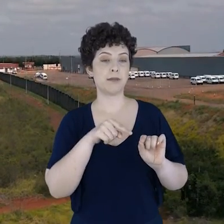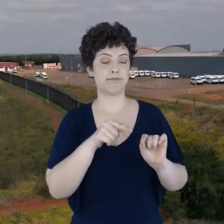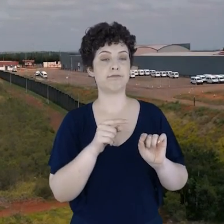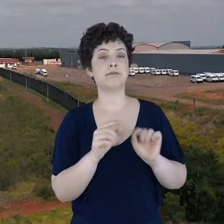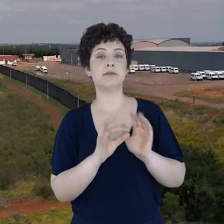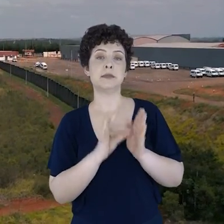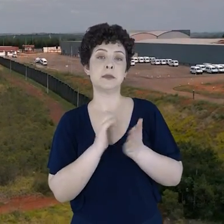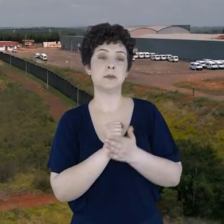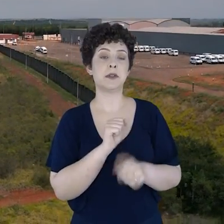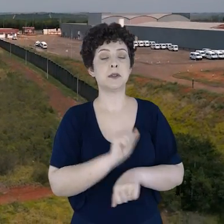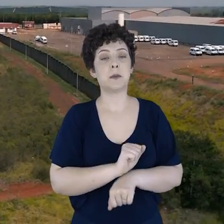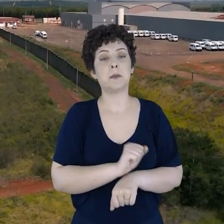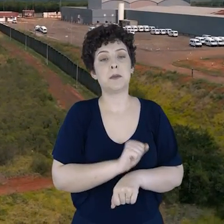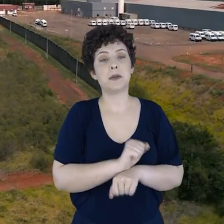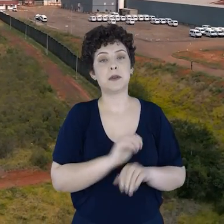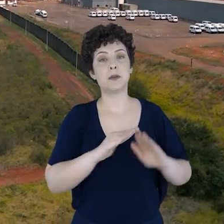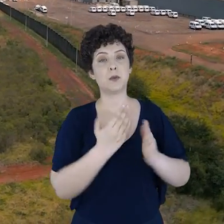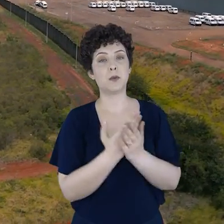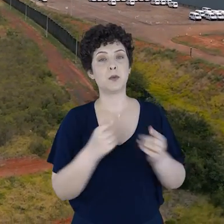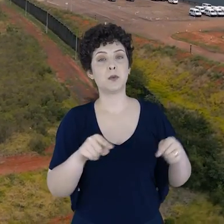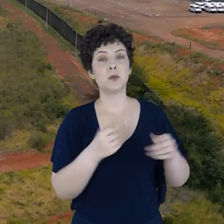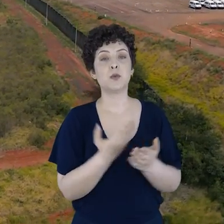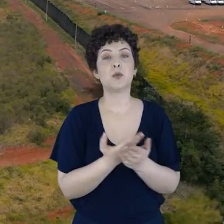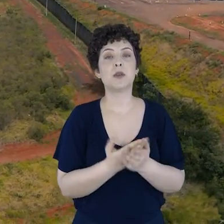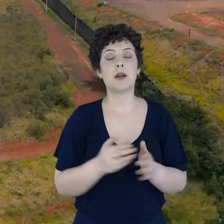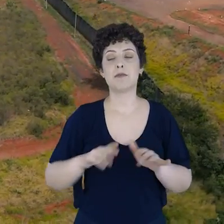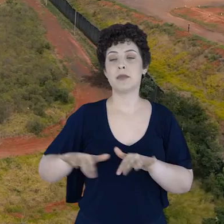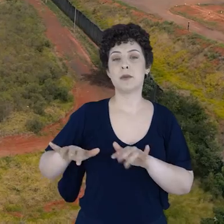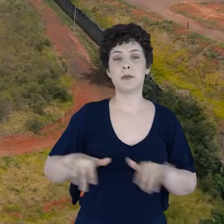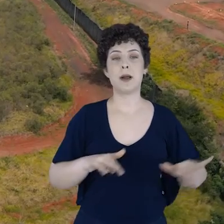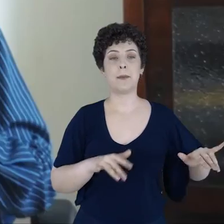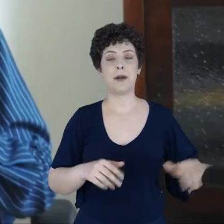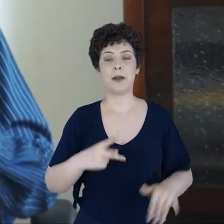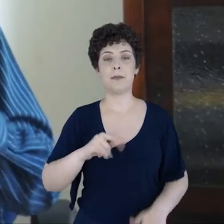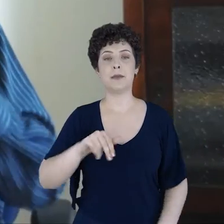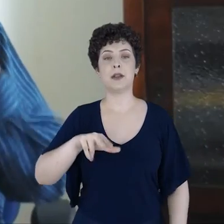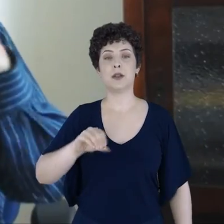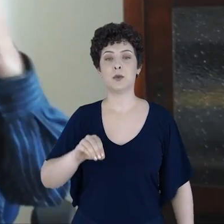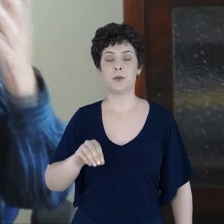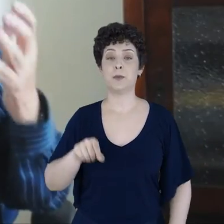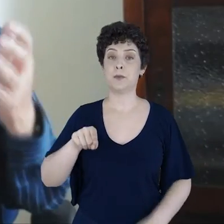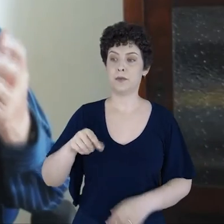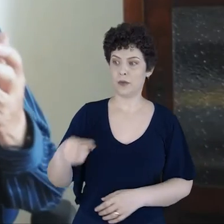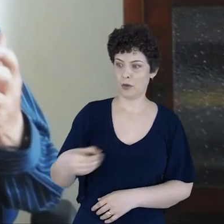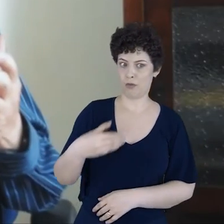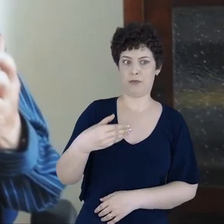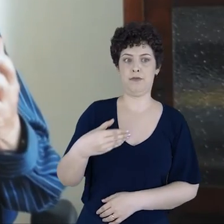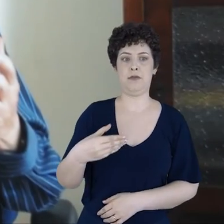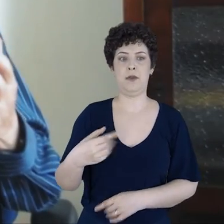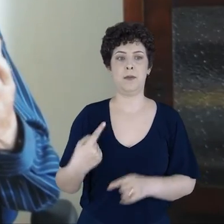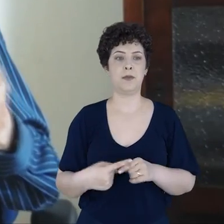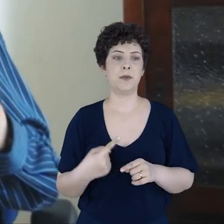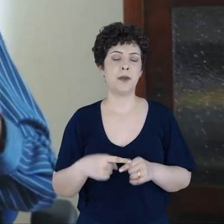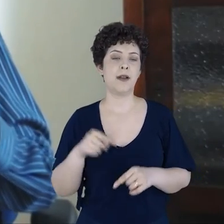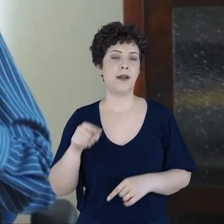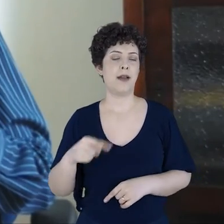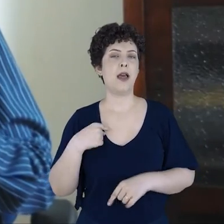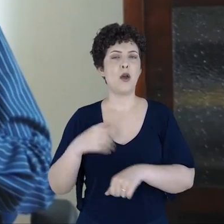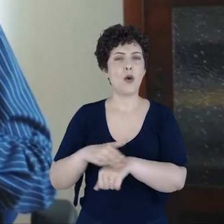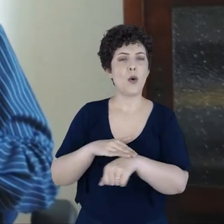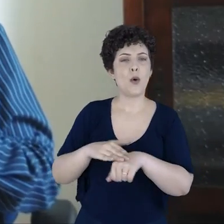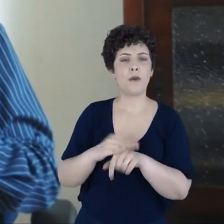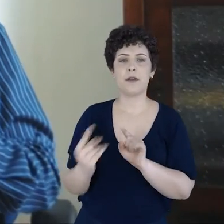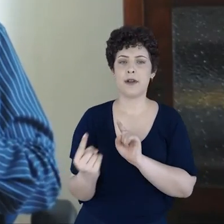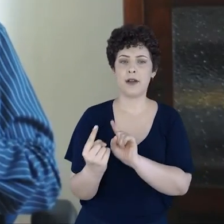se inscrever no conservatório, que ela queria estudar piano. Ele tem pele branca. Foi inédita para mim, porque